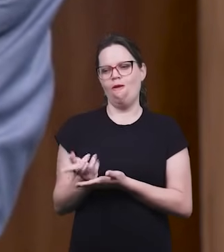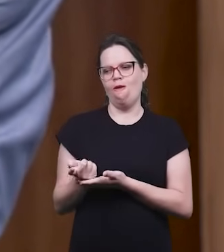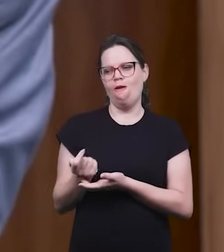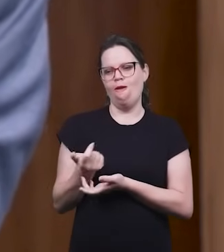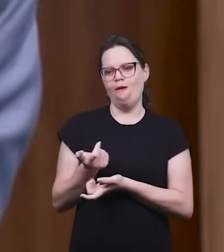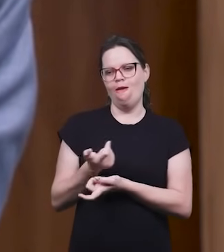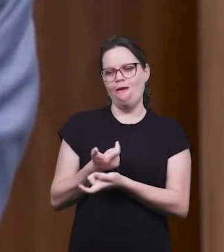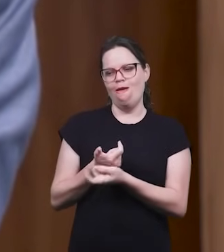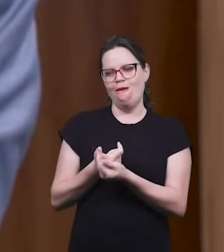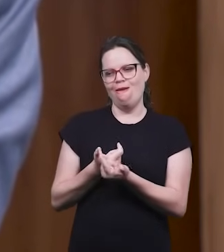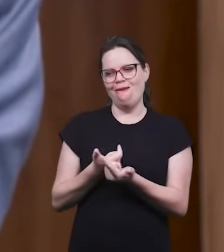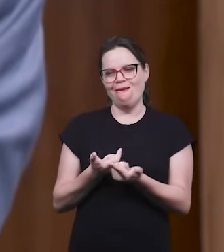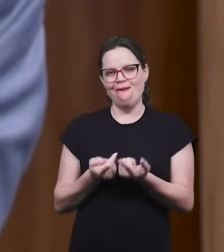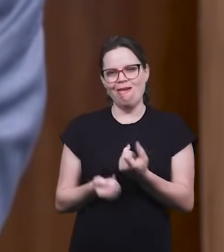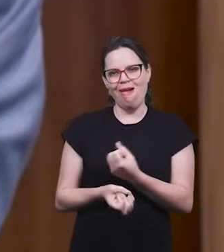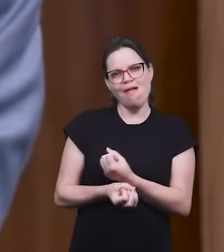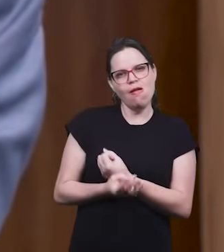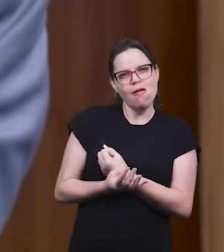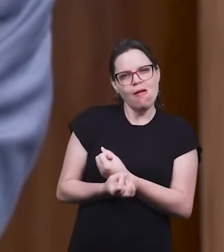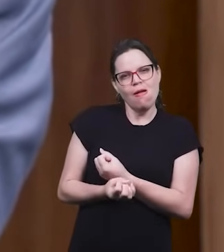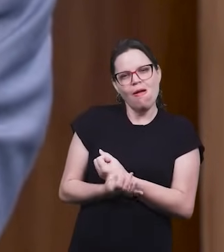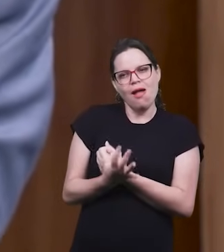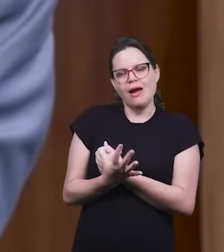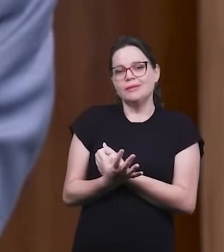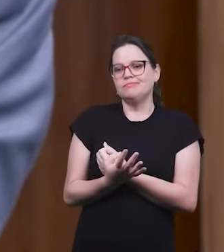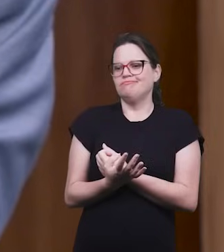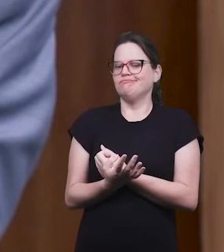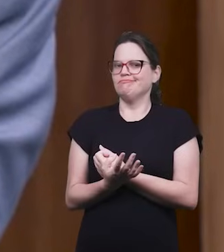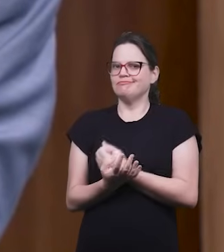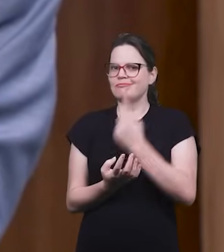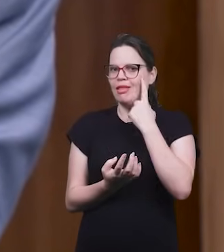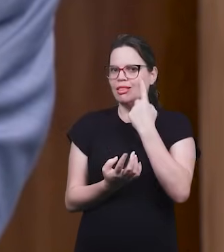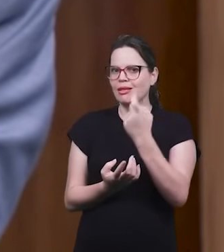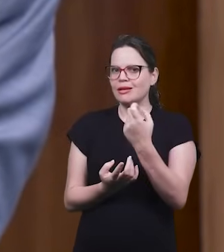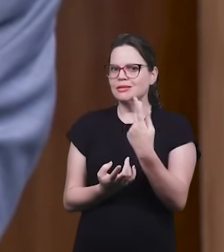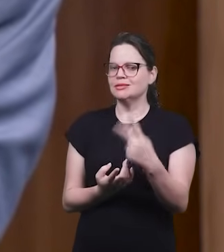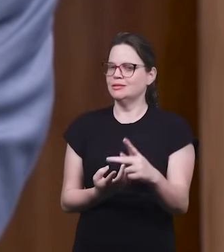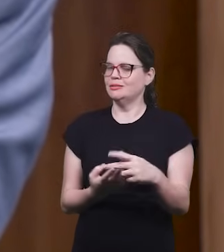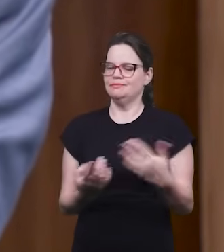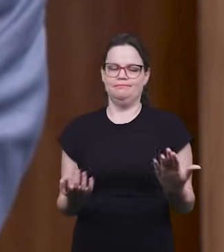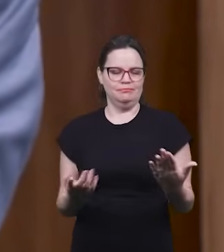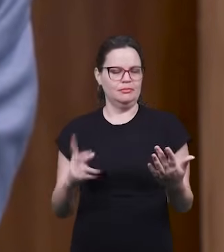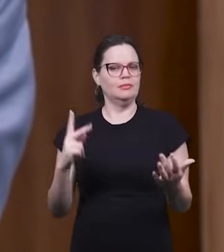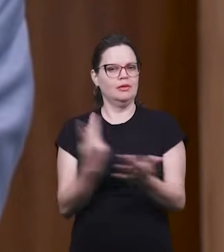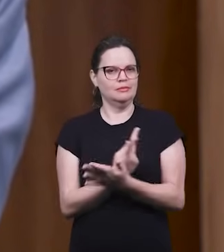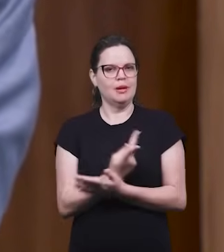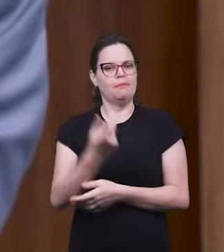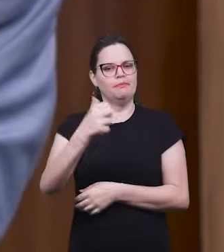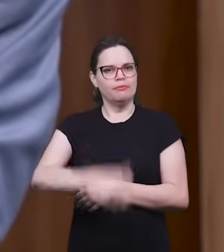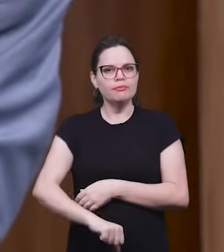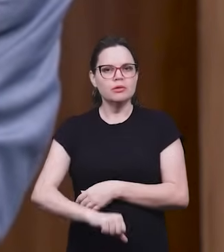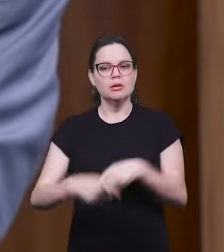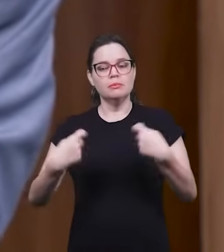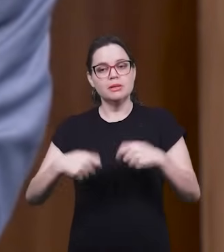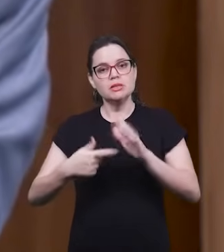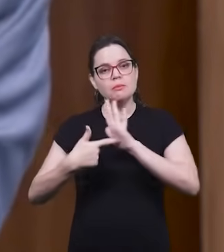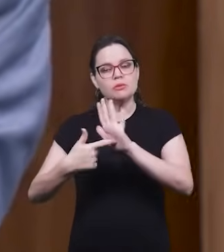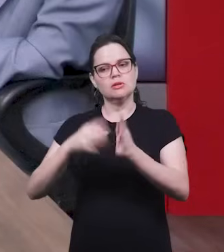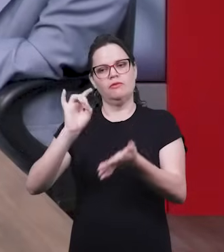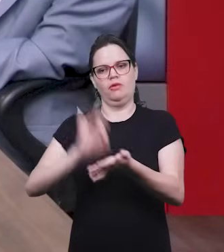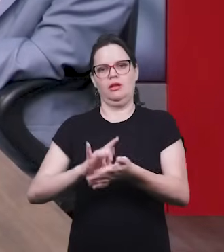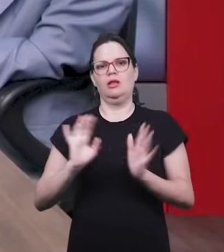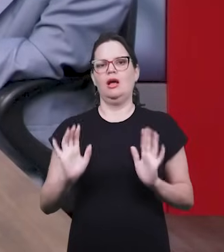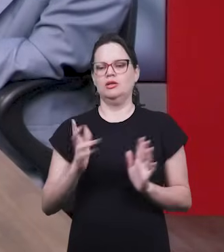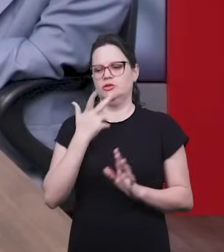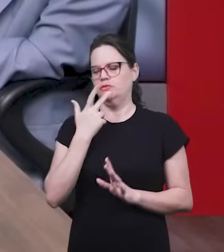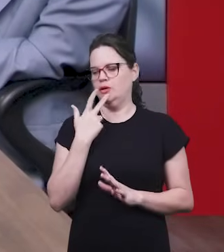o interesse aqui, ali, em alguém. Você tem que falar aquilo que é a verdade. Aqui, ó, isso não dá. Está acabado.